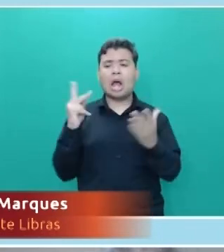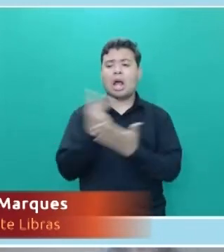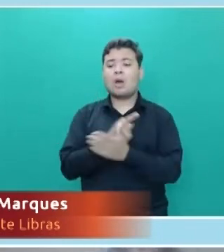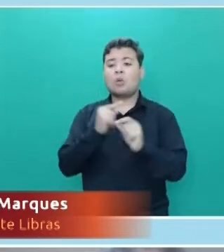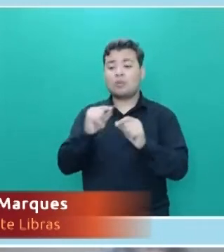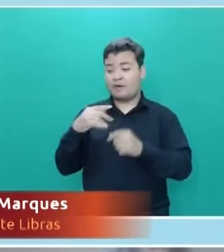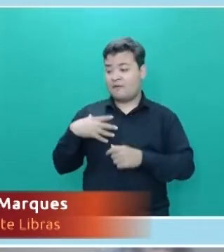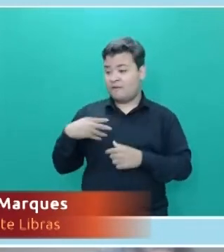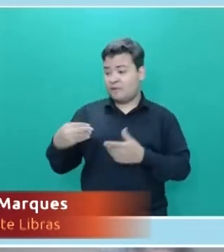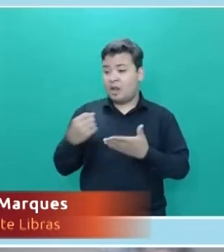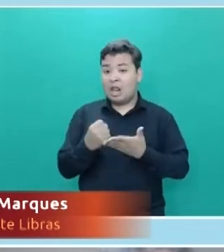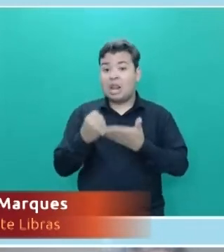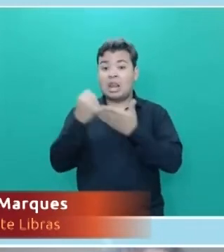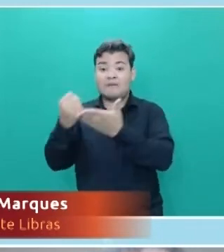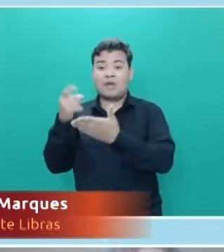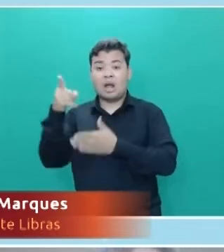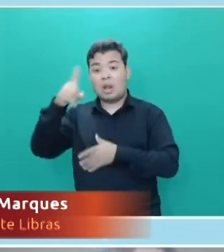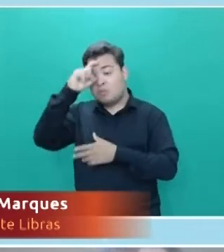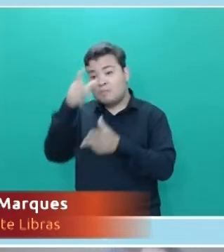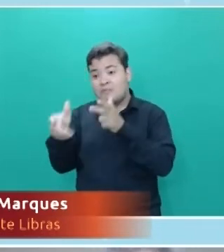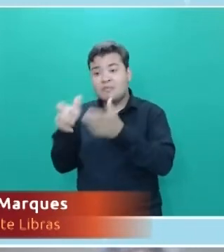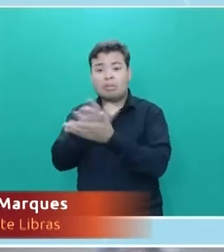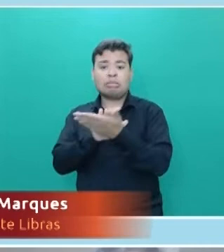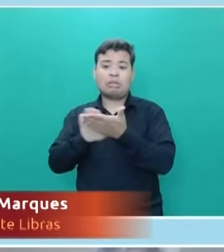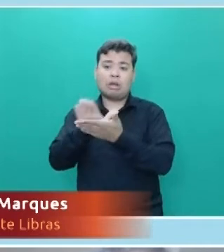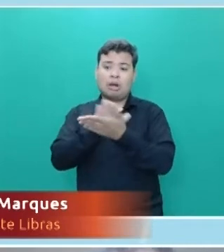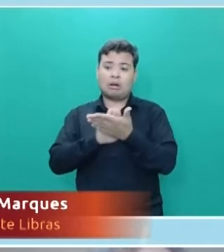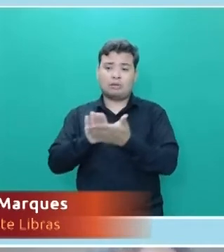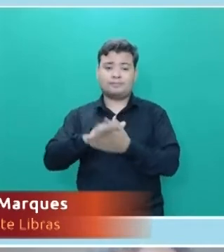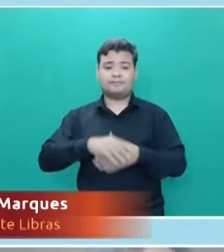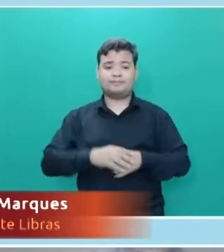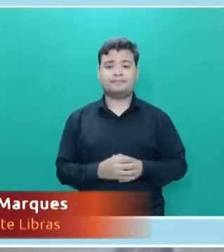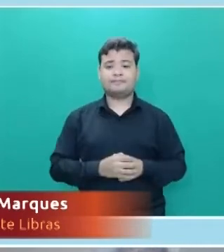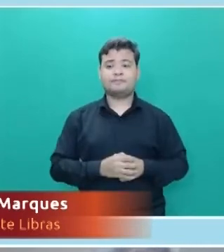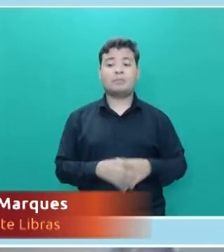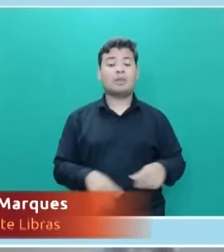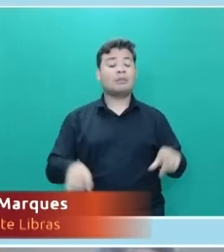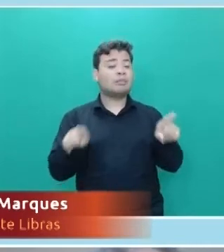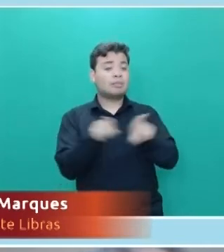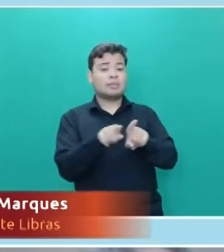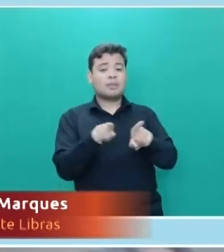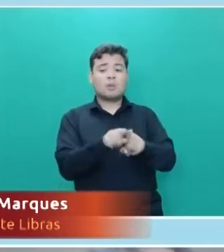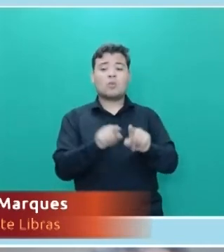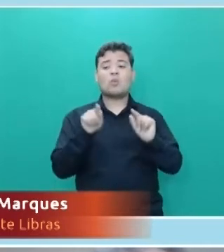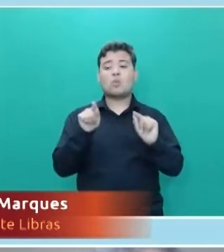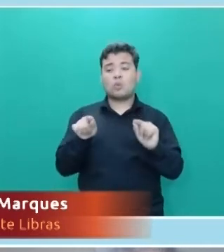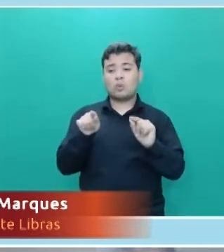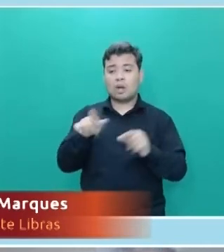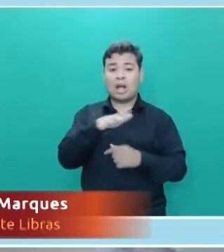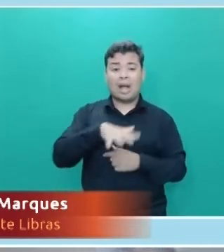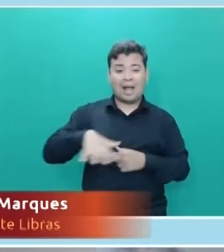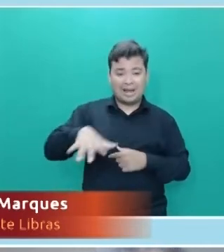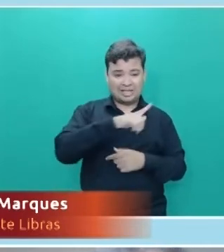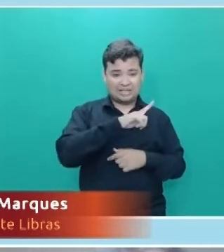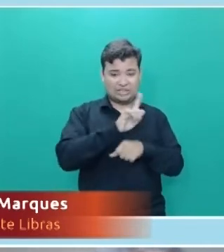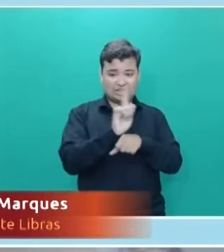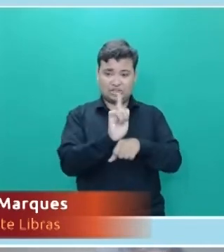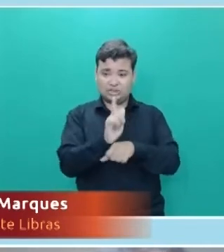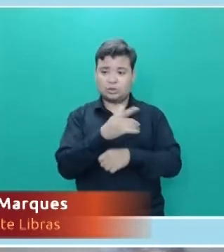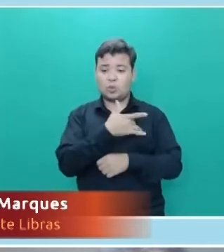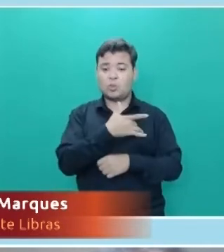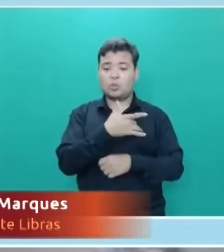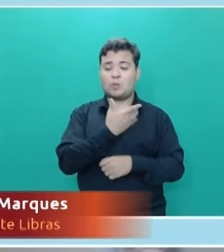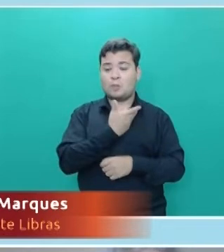postos para serem vacinados. E aliado a isso, você tem uma lacuna, né, dentro da gestão pública de